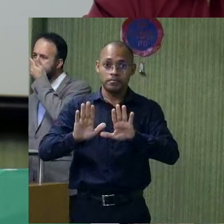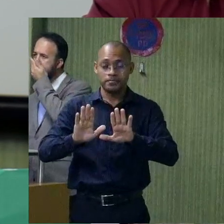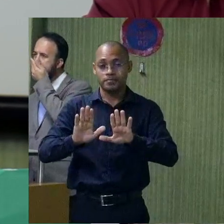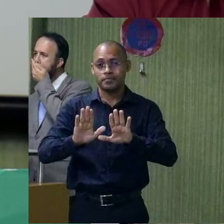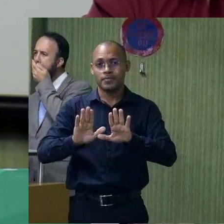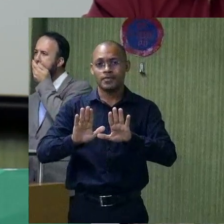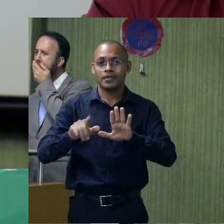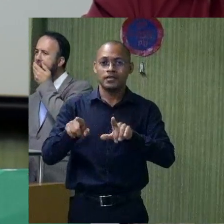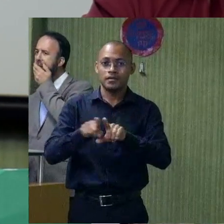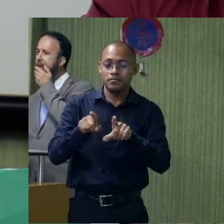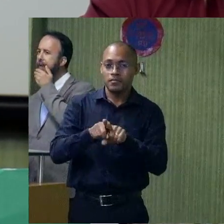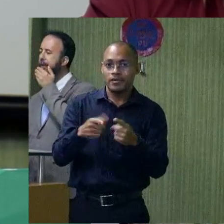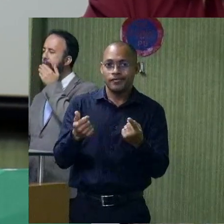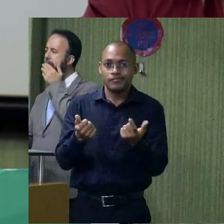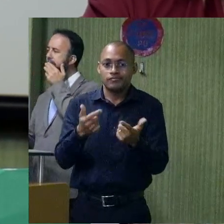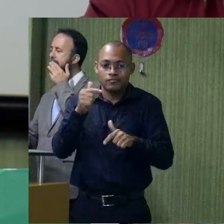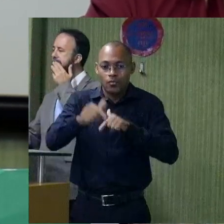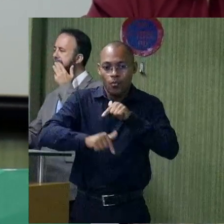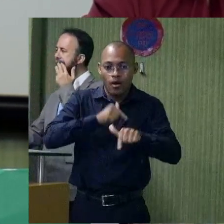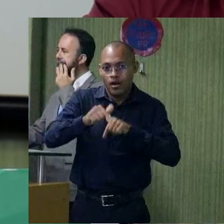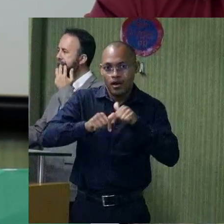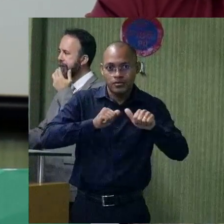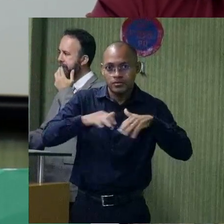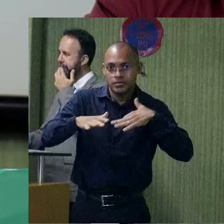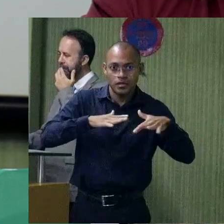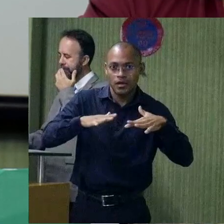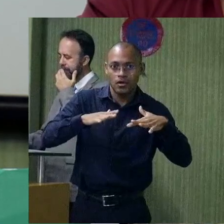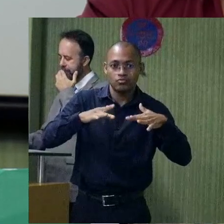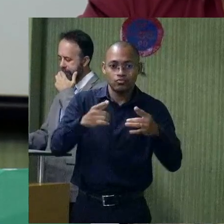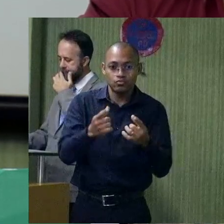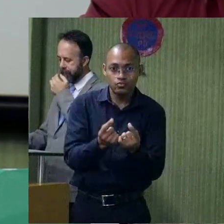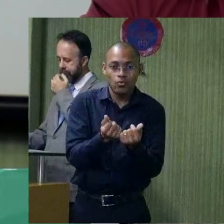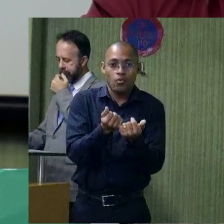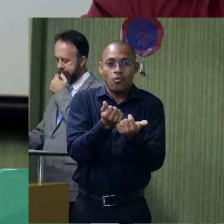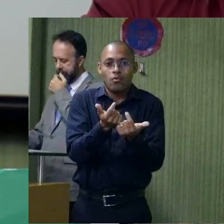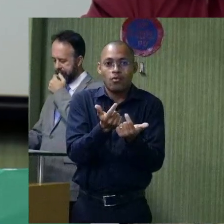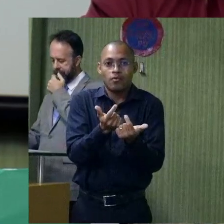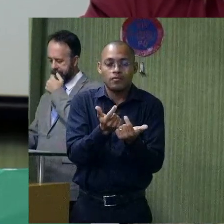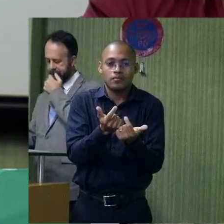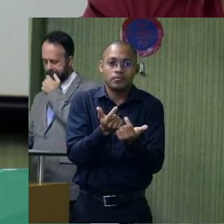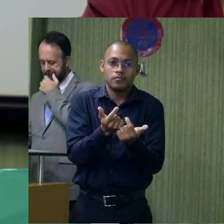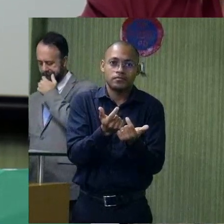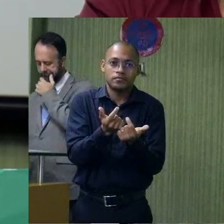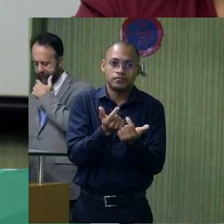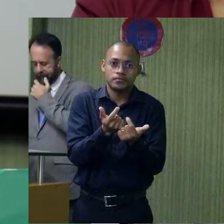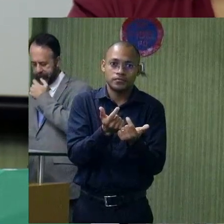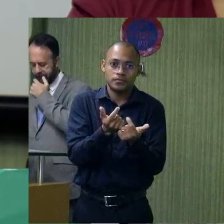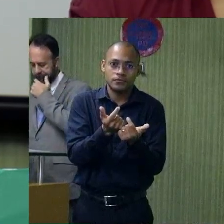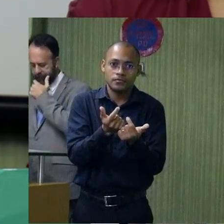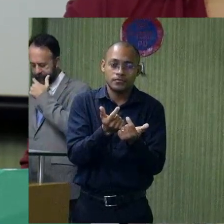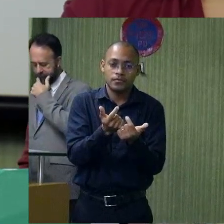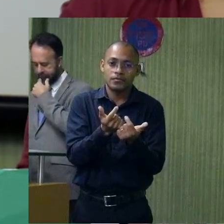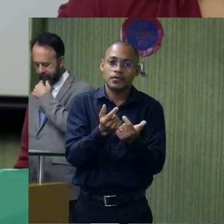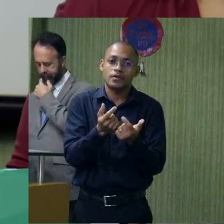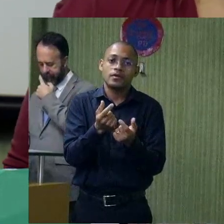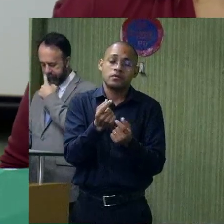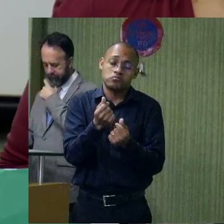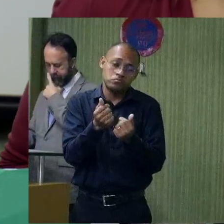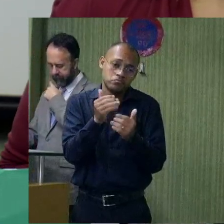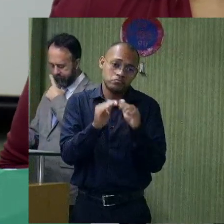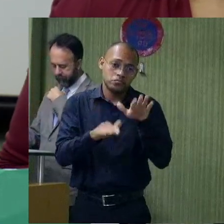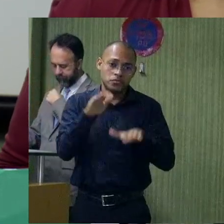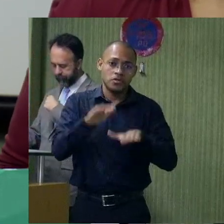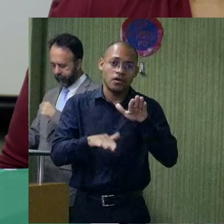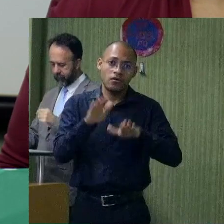do Consumidor não ser eh de repente eh uma tão eh favorável ao meu